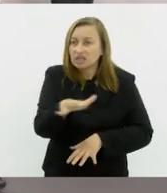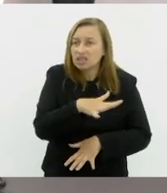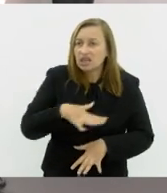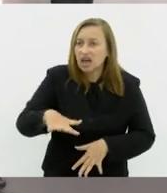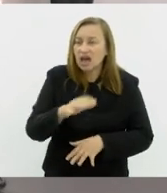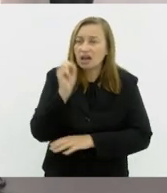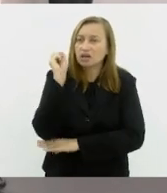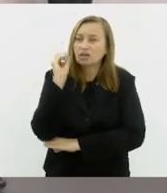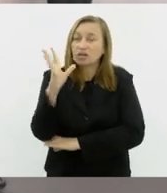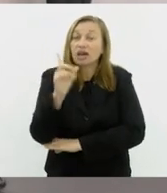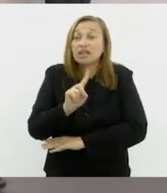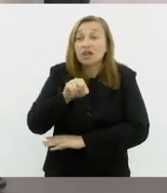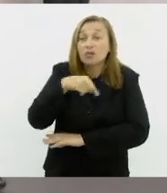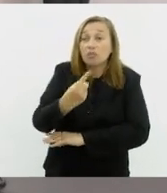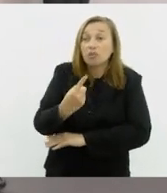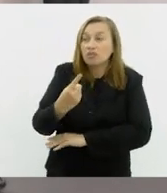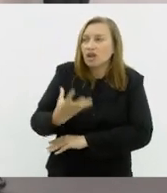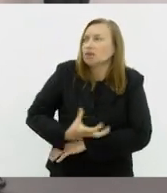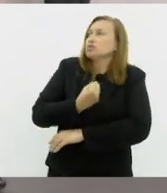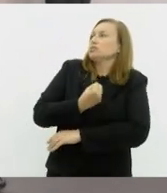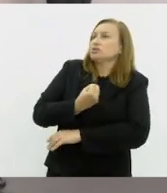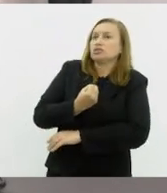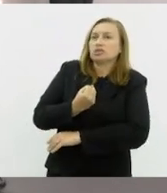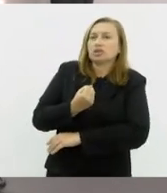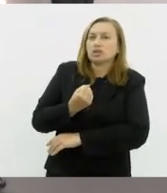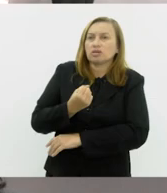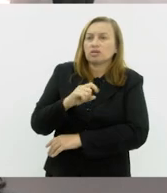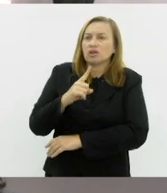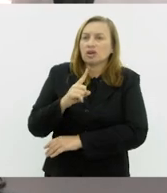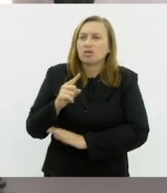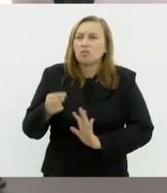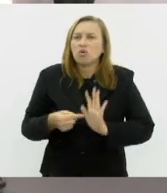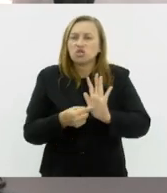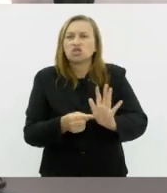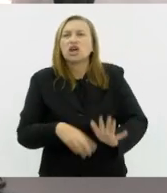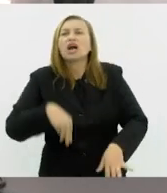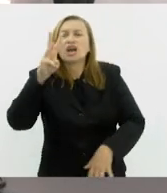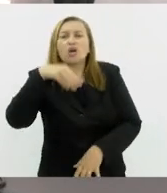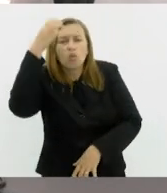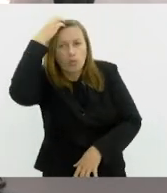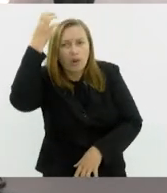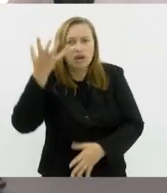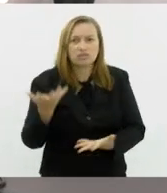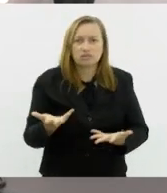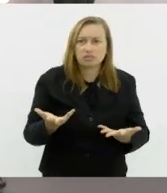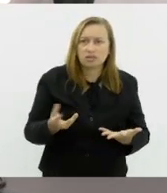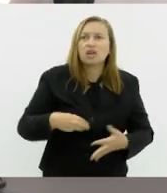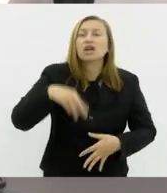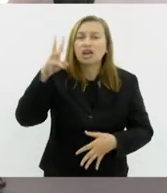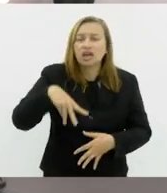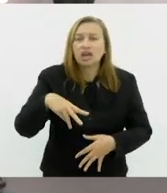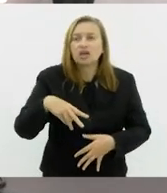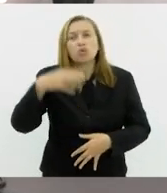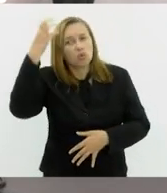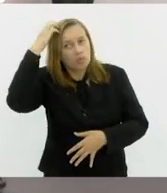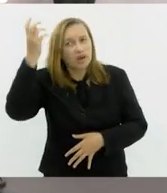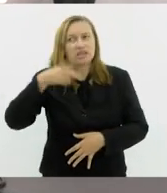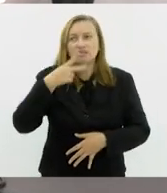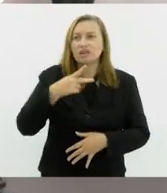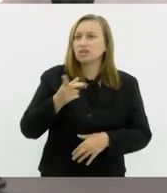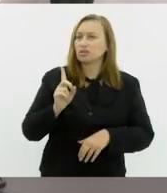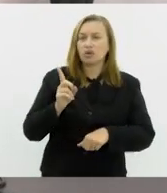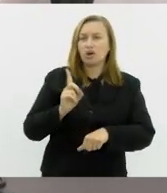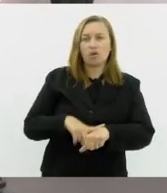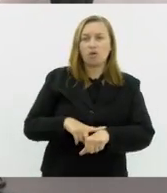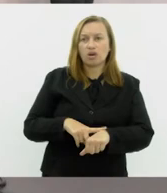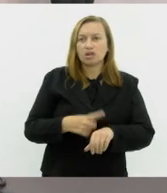chega isso tudo e fala, fomos surpreendidos, não é hora de apontar para os culpados. Quem é que está dizendo isso? Os culpados. Os culpados dizem que não é hora de